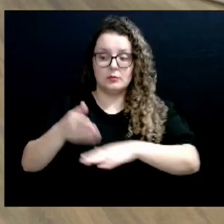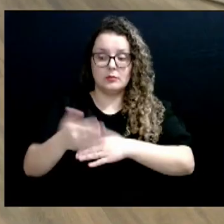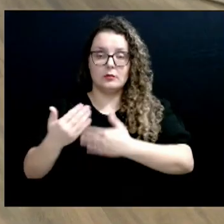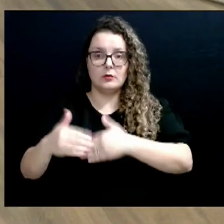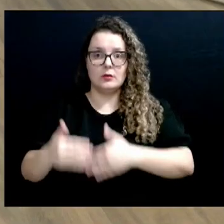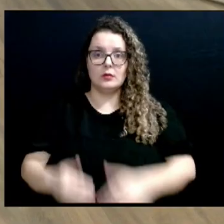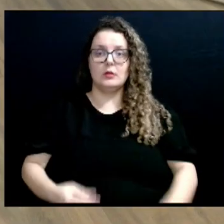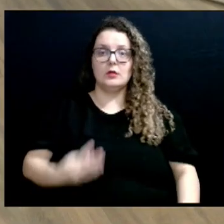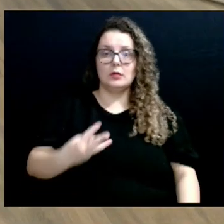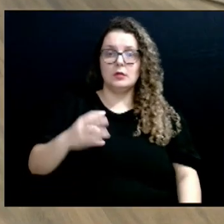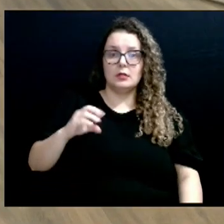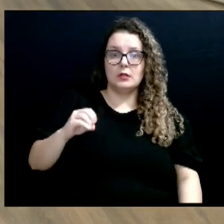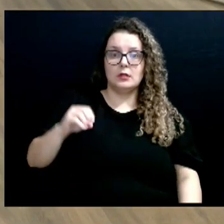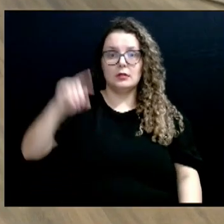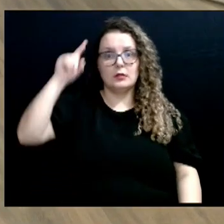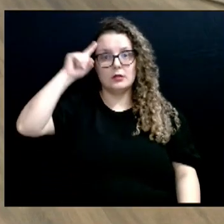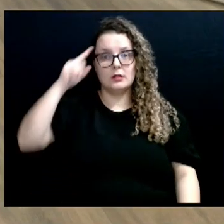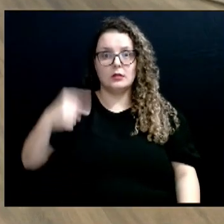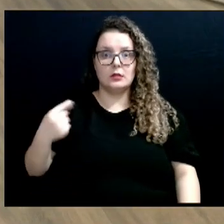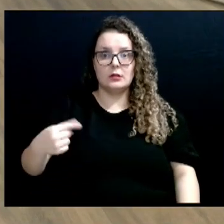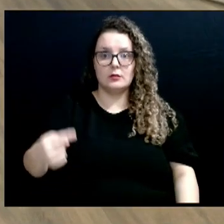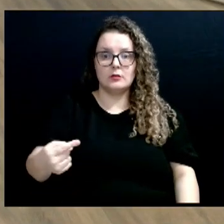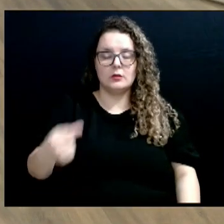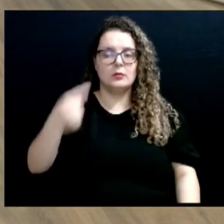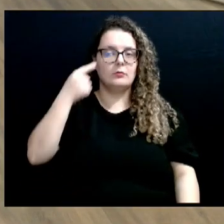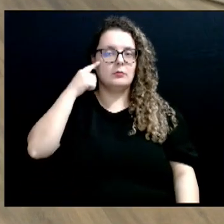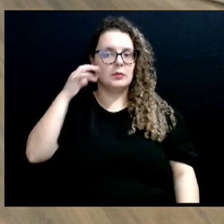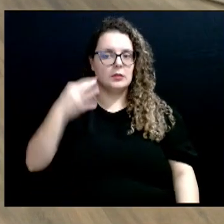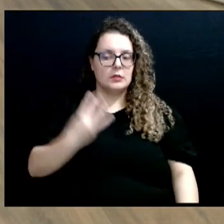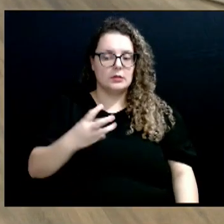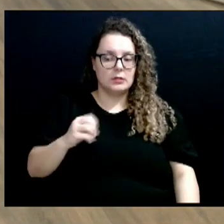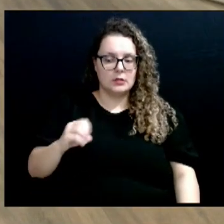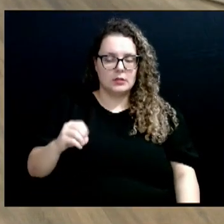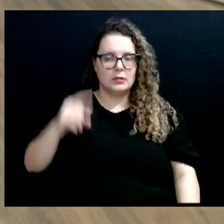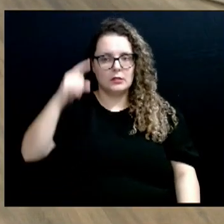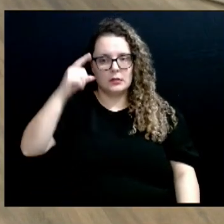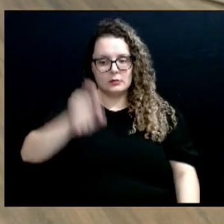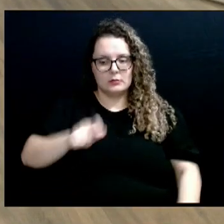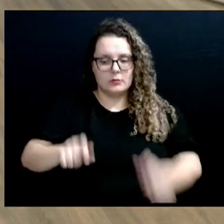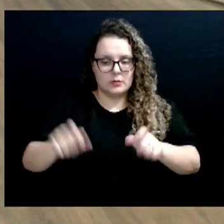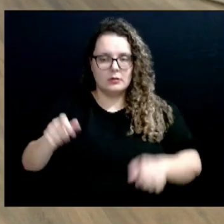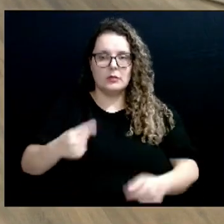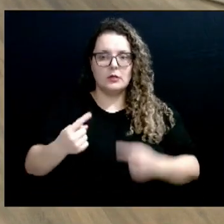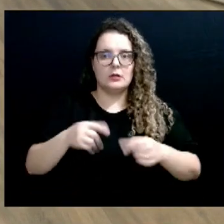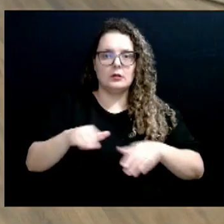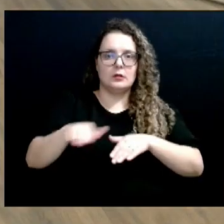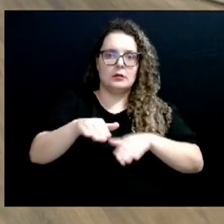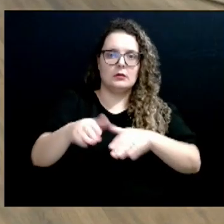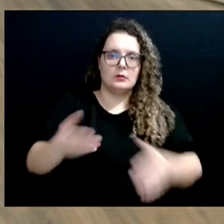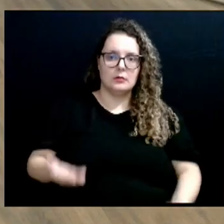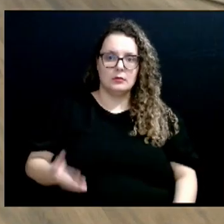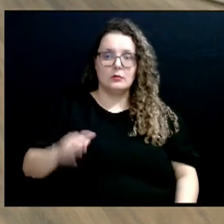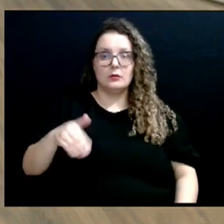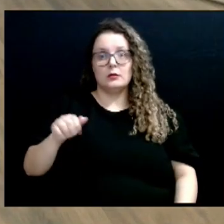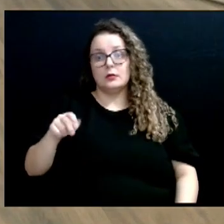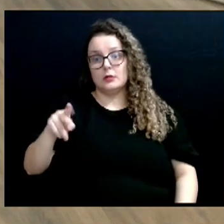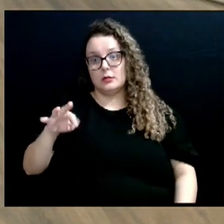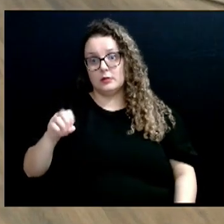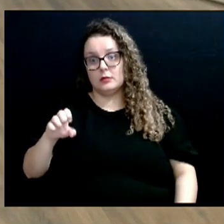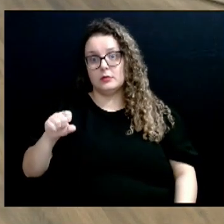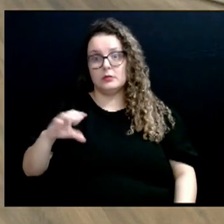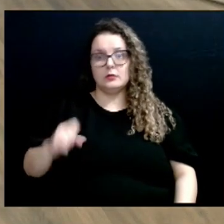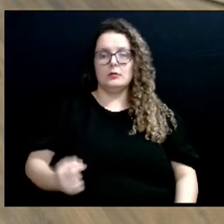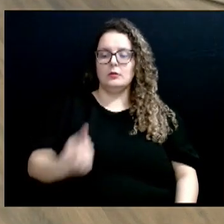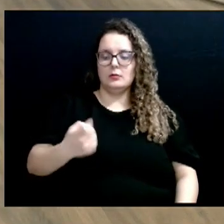pessoas por dia. Então você imagina 300 pessoas, cada um, e com o seu carro lá. Porque normalmente quando é autoescola, o mesmo carro, vários